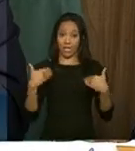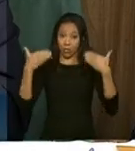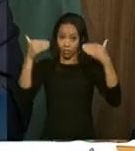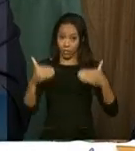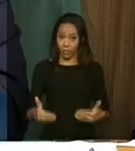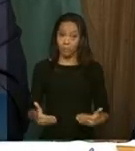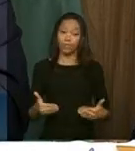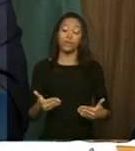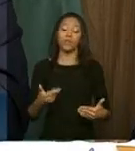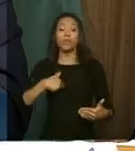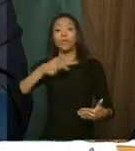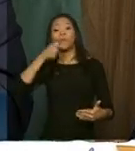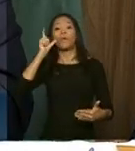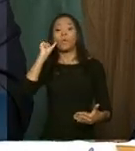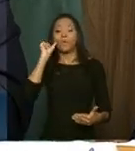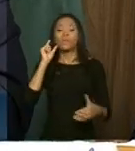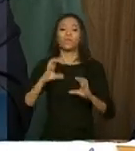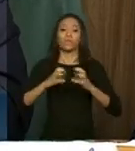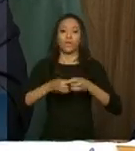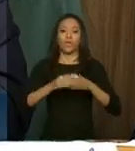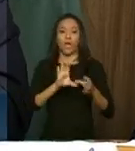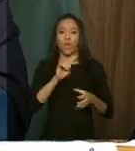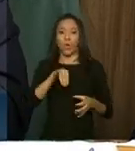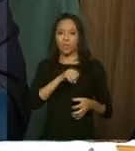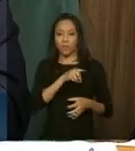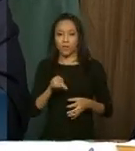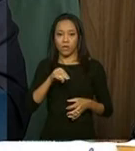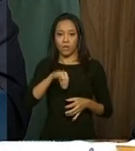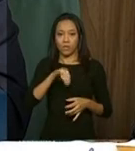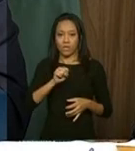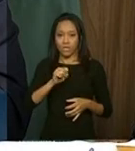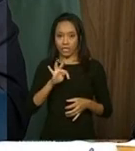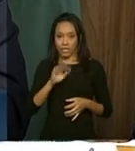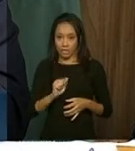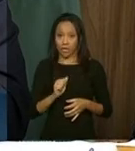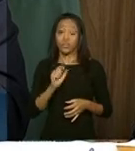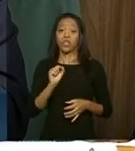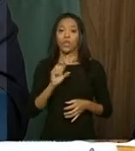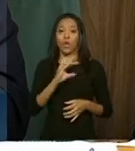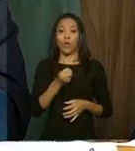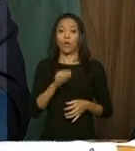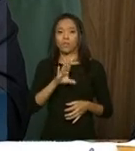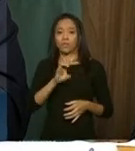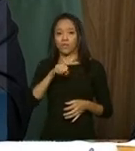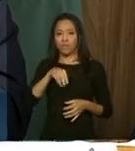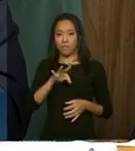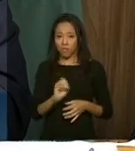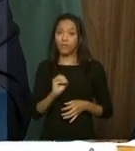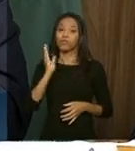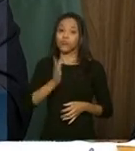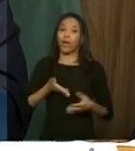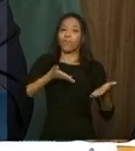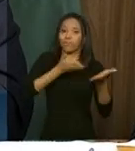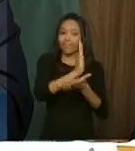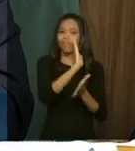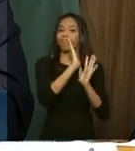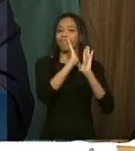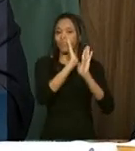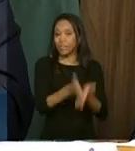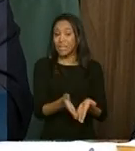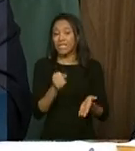Mista de Orçamento aprovou essa orientação do governo, porque se o Congresso não construir